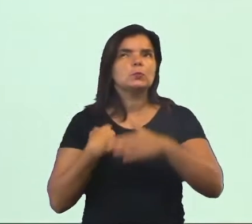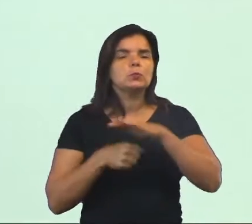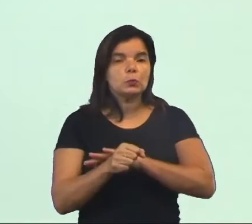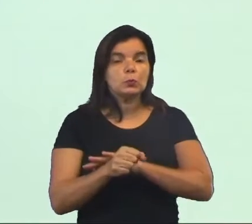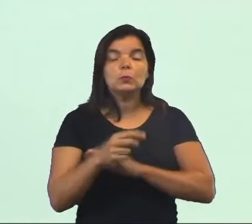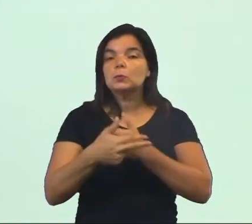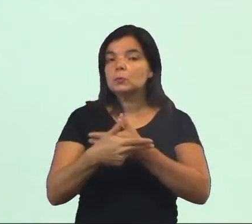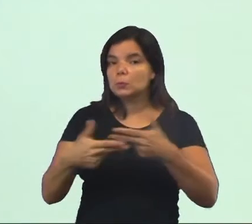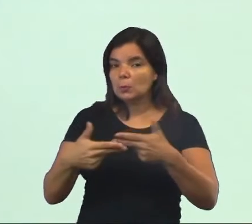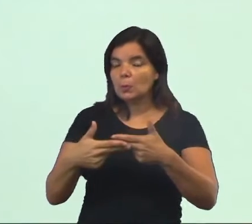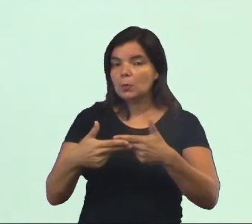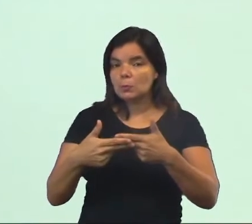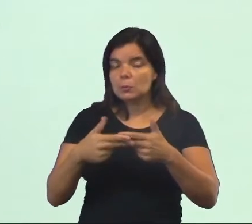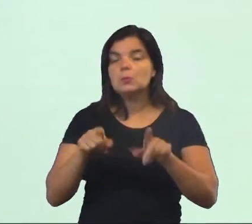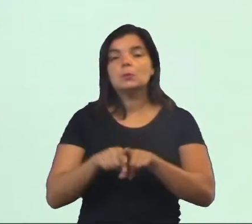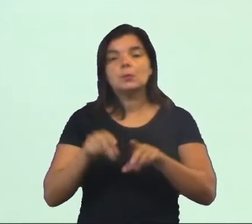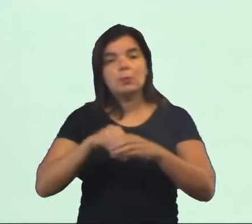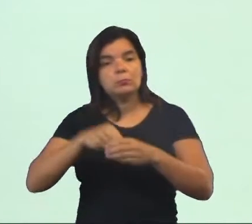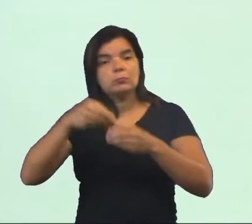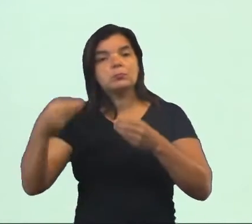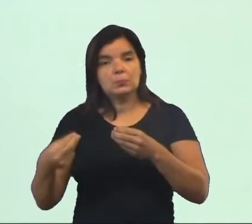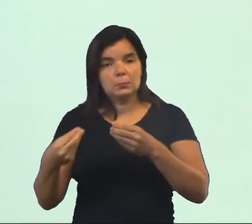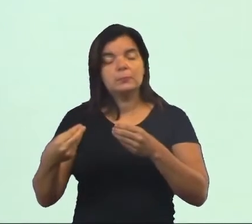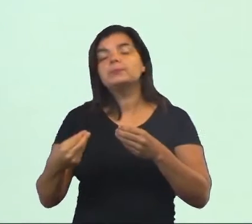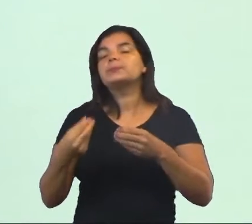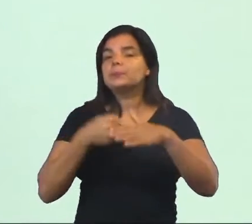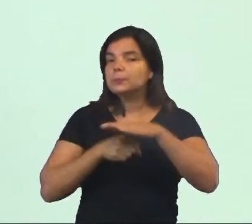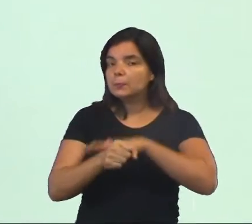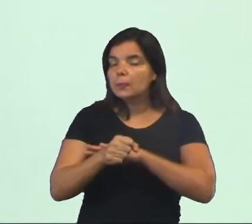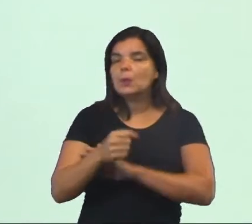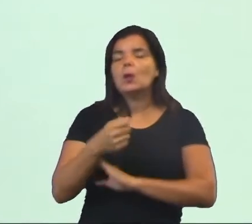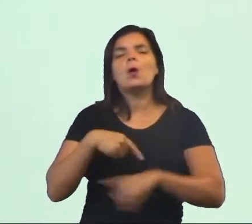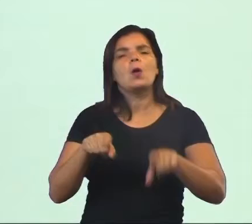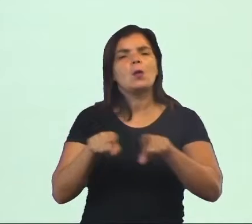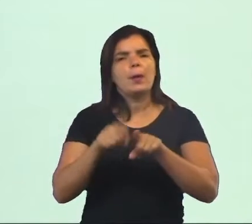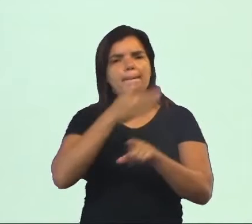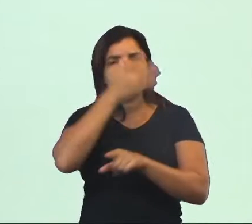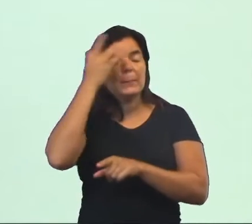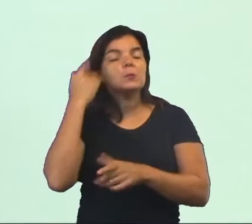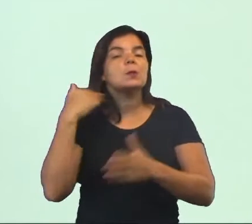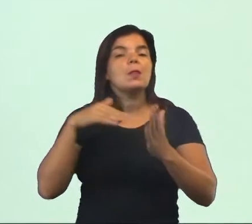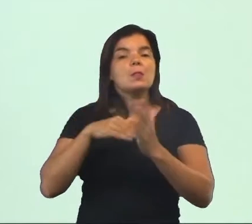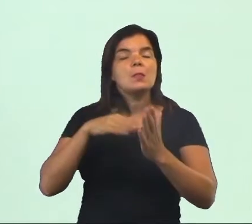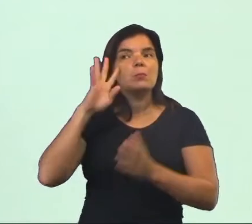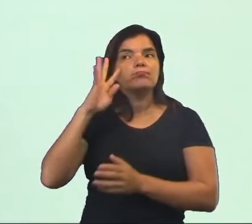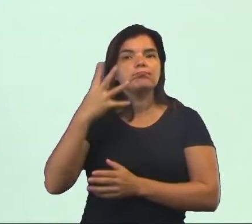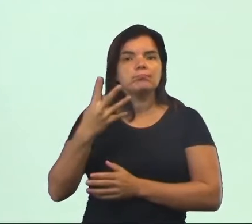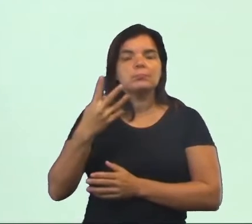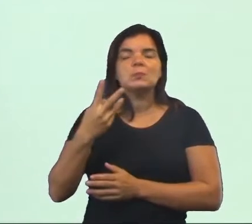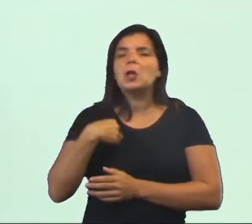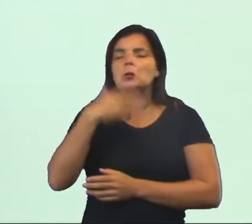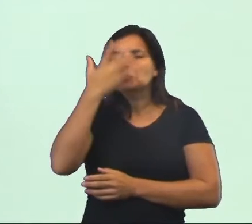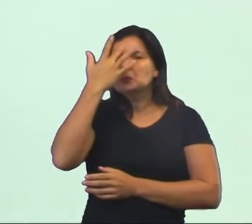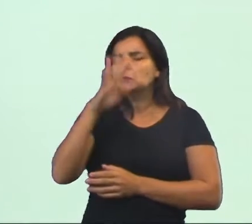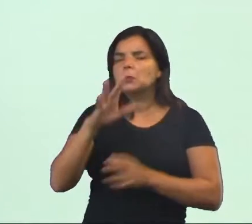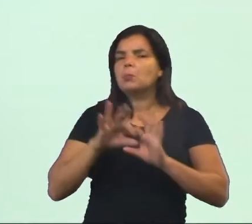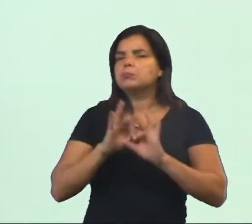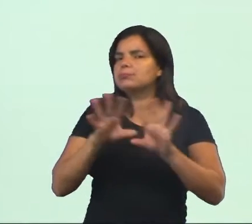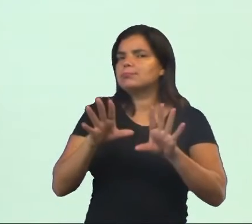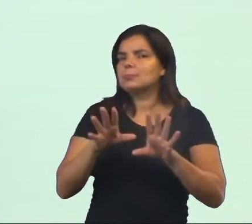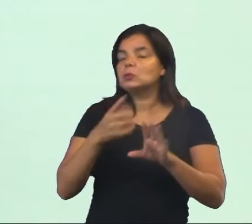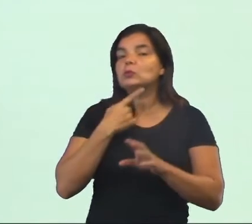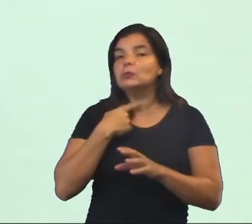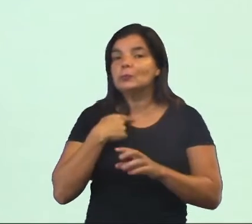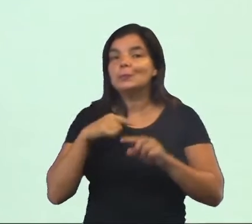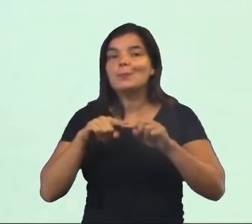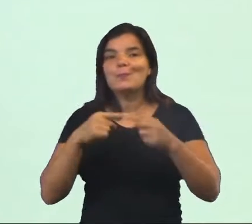são fatores externos que forçam, que comprimem a pessoa a ter essa decisão. Ela não sai de livre e espontânea